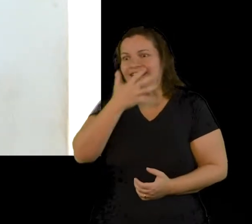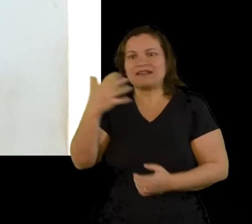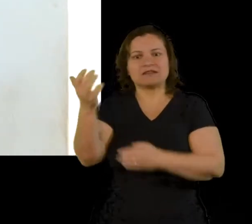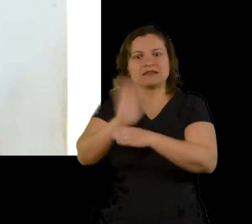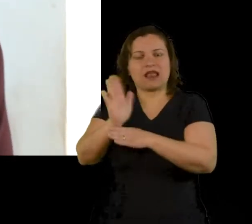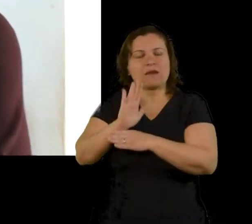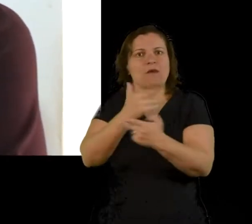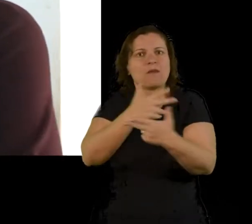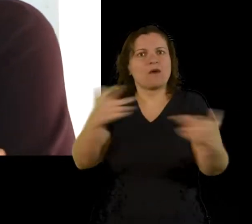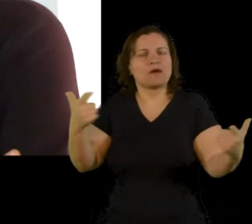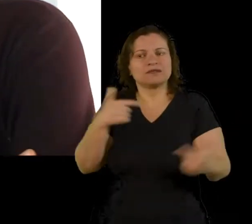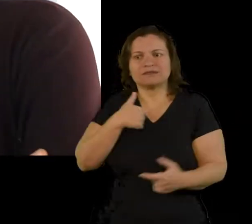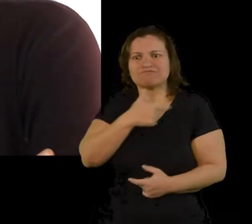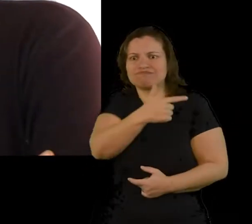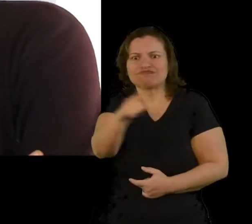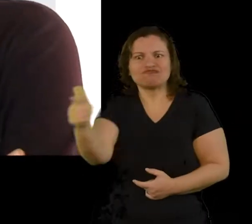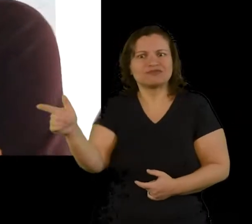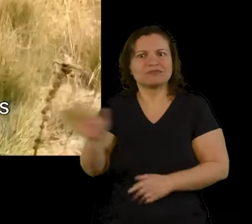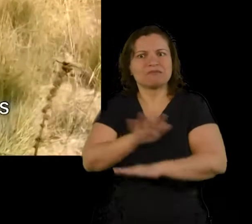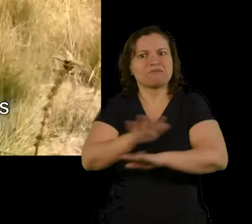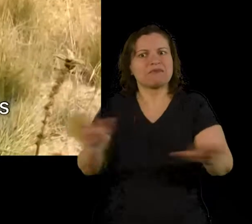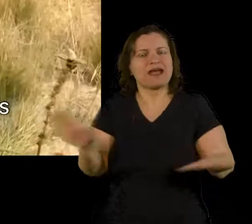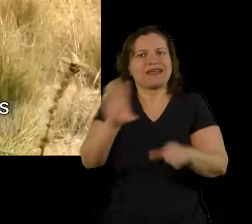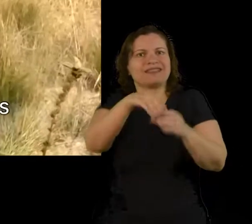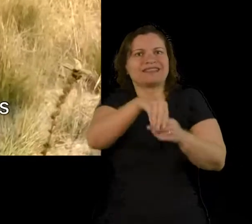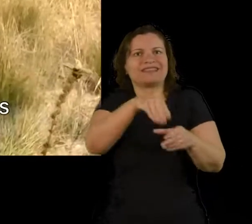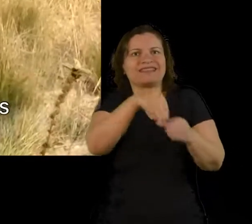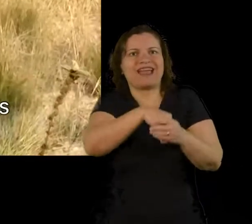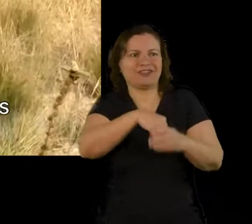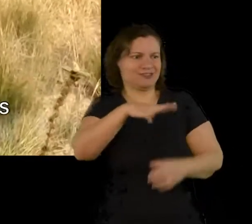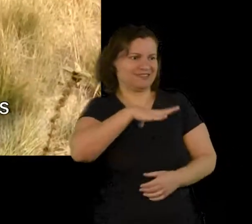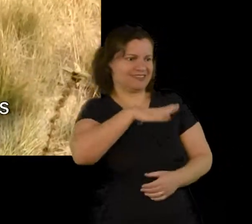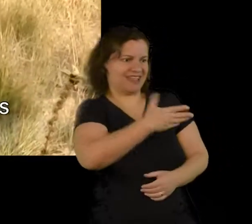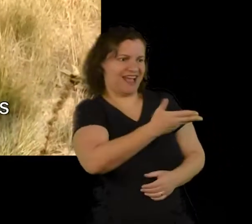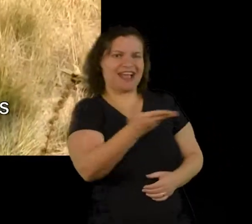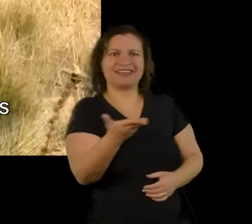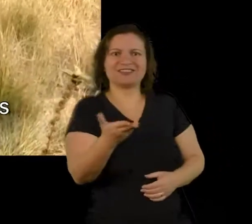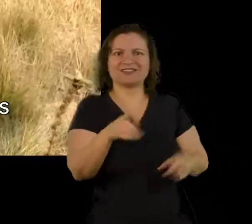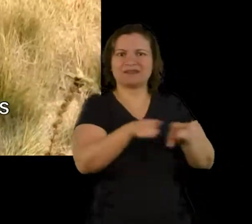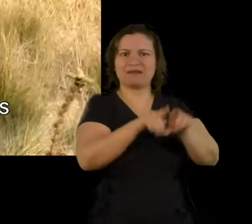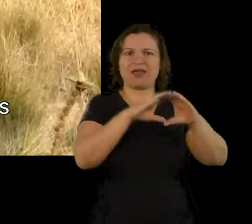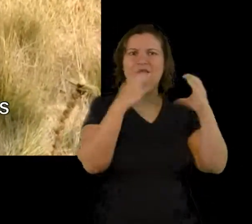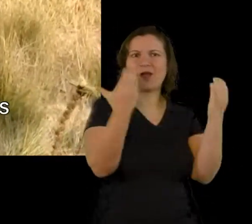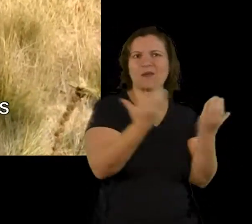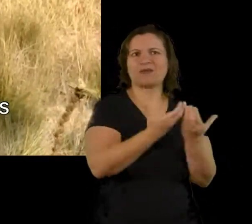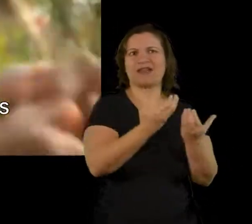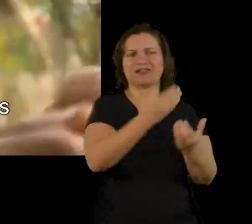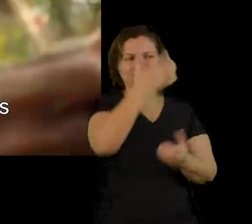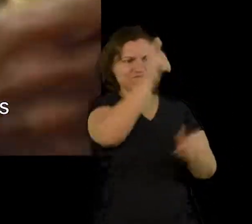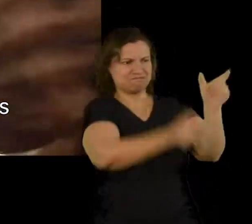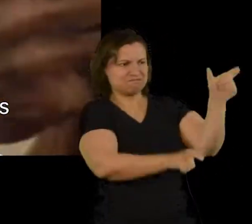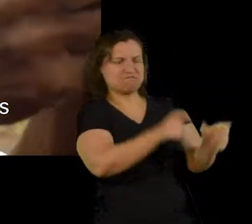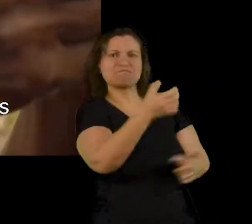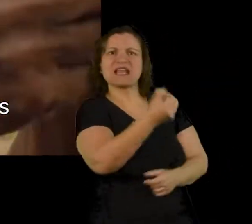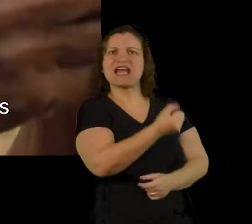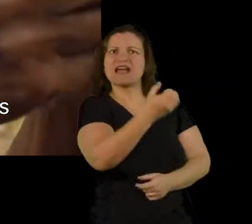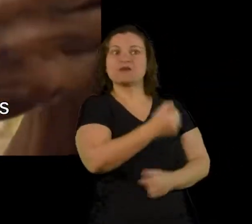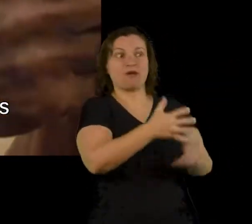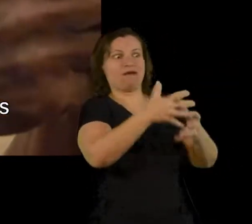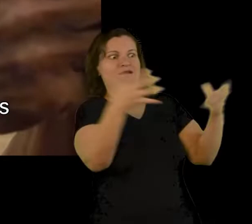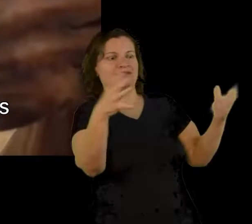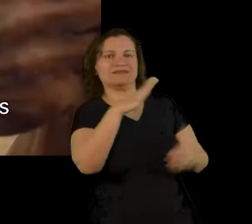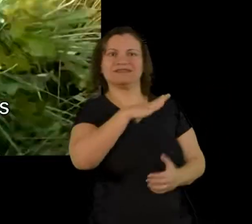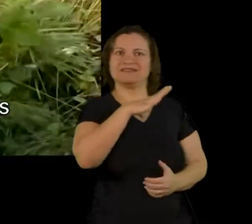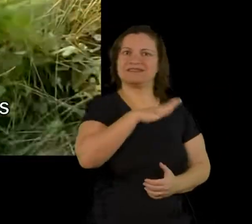gente não tem mais dentro das cidades e das comunidades de homem branco, as grandes